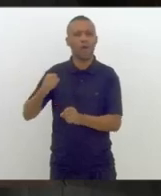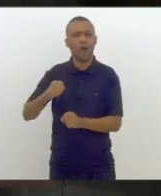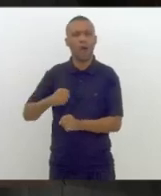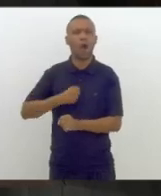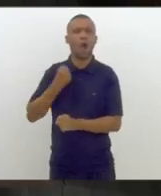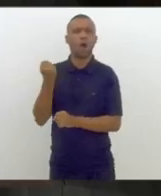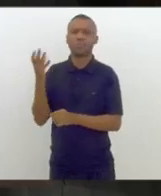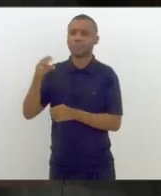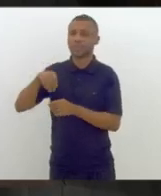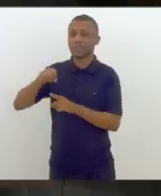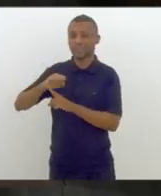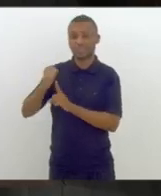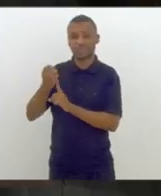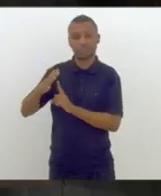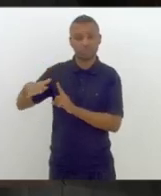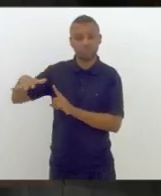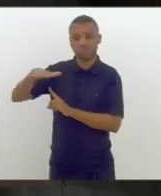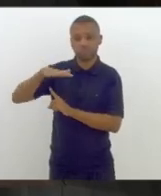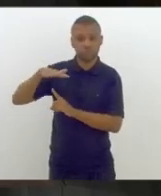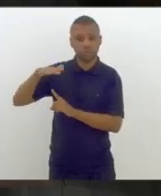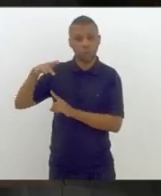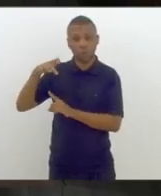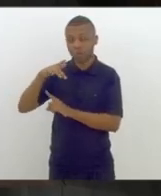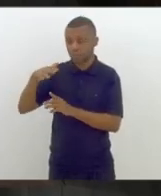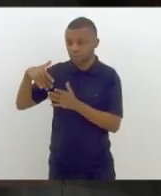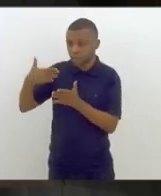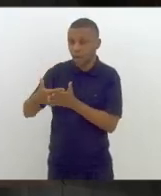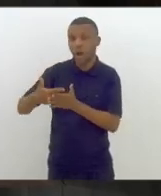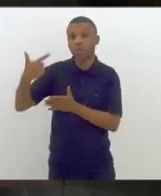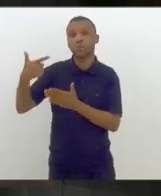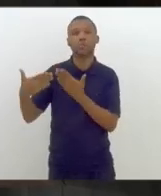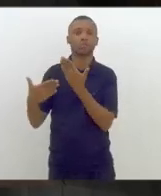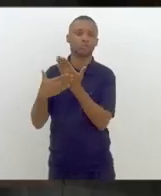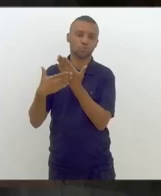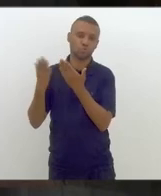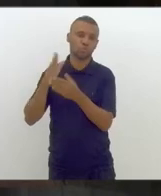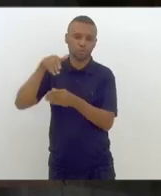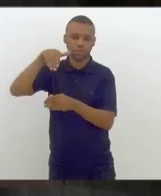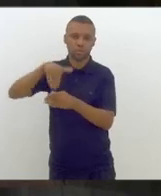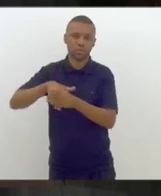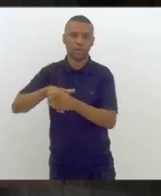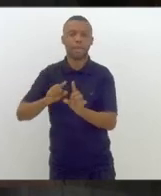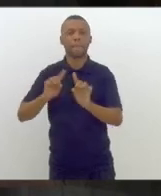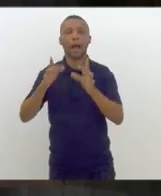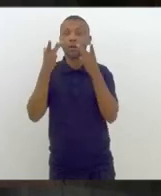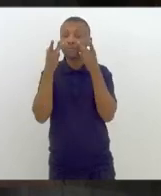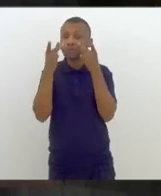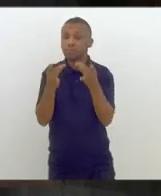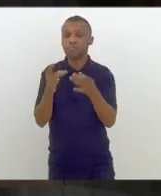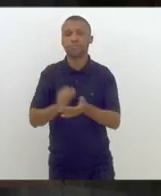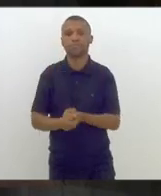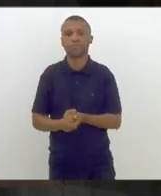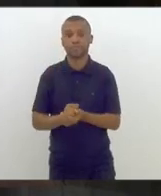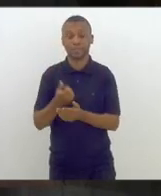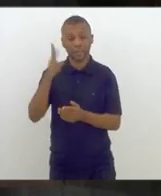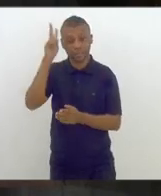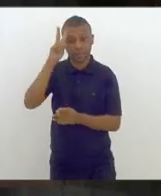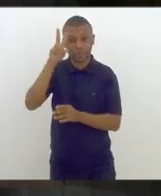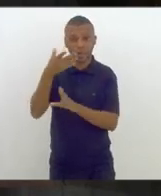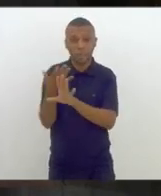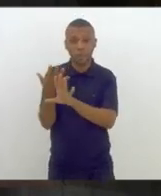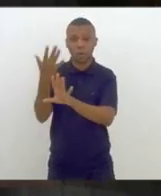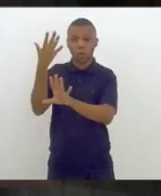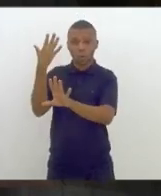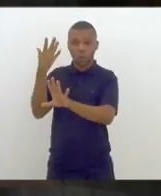nossa sociedade permanentemente, chegou ao segundo turno. Mas, ressaltamos, nunca na história desse país